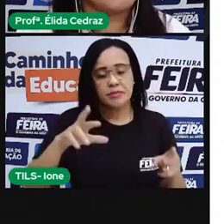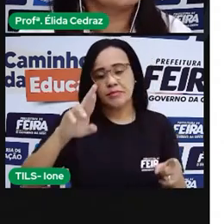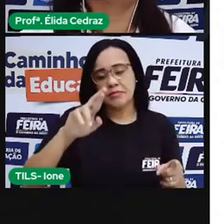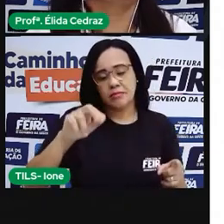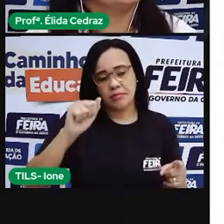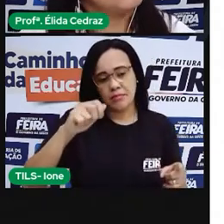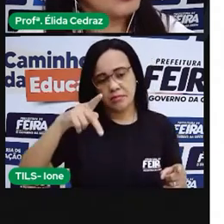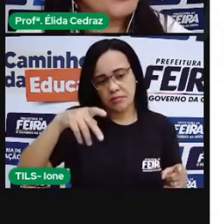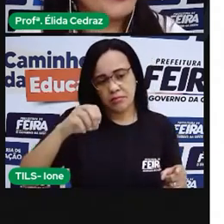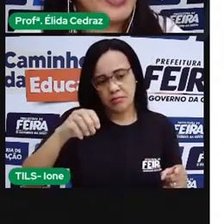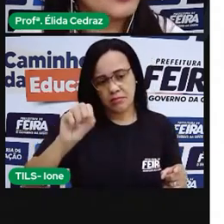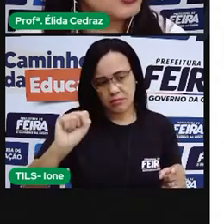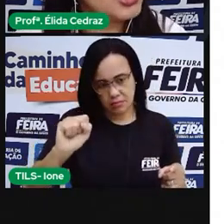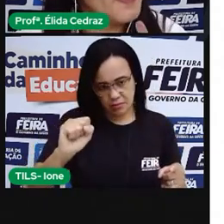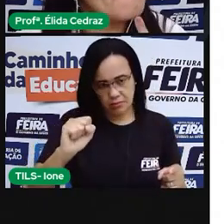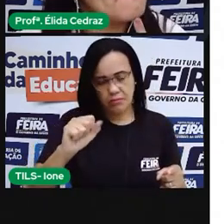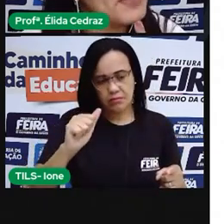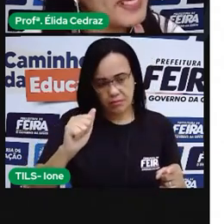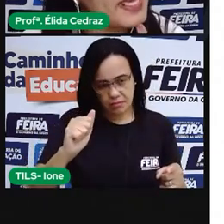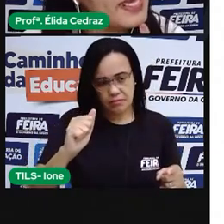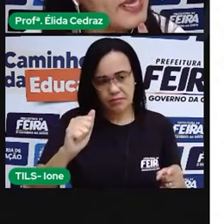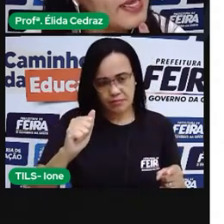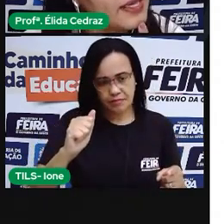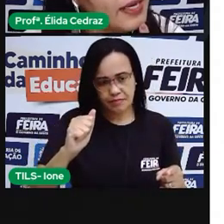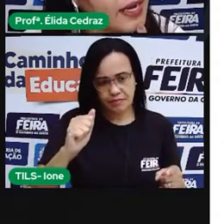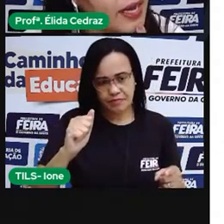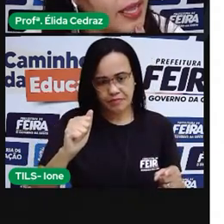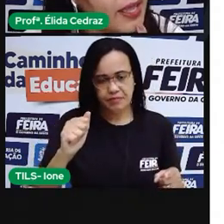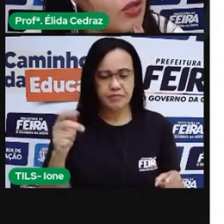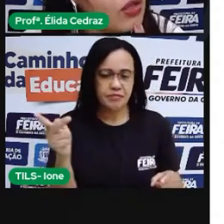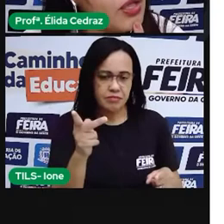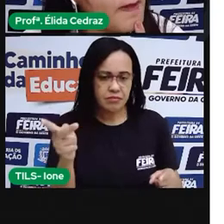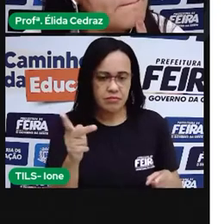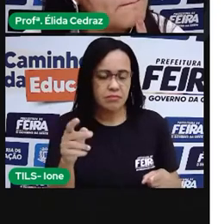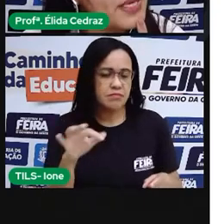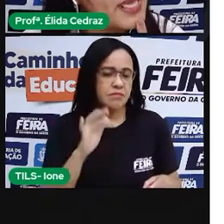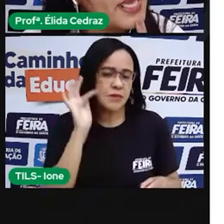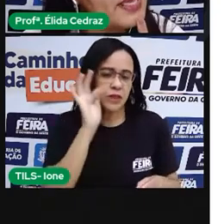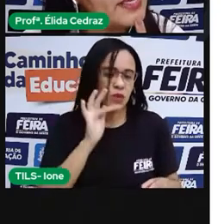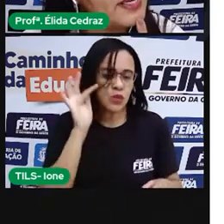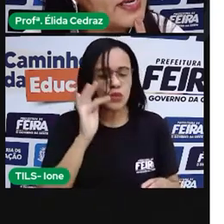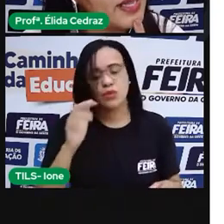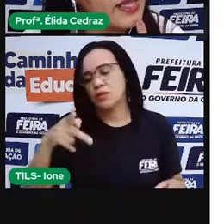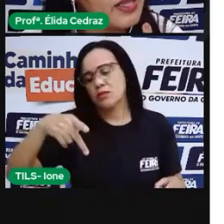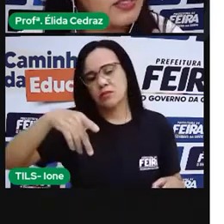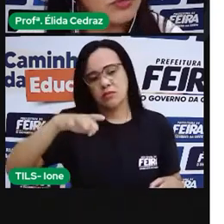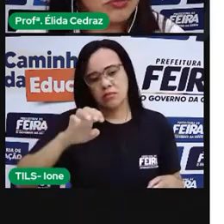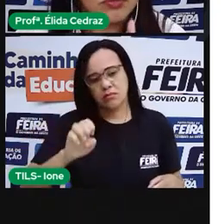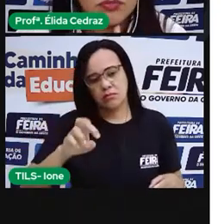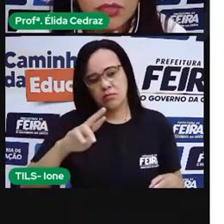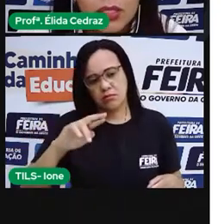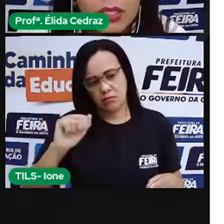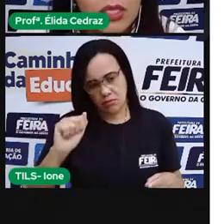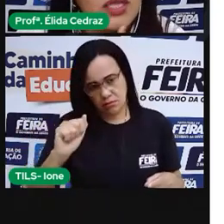vogais, como no caso de pera, ó, pera.